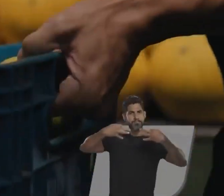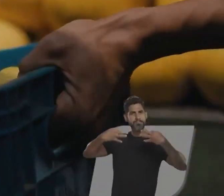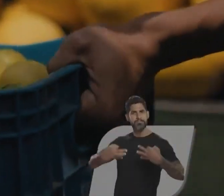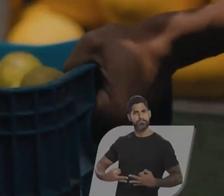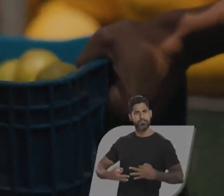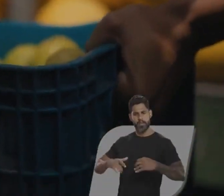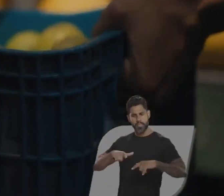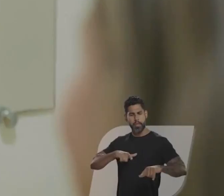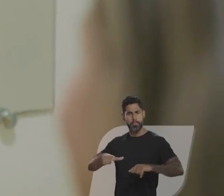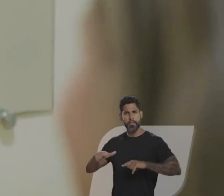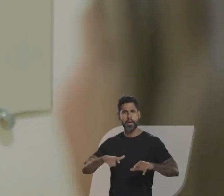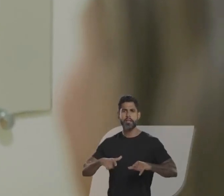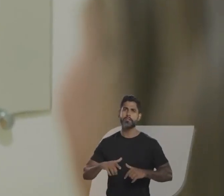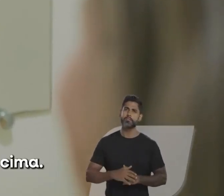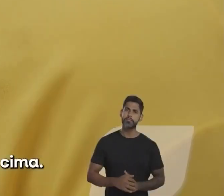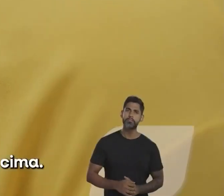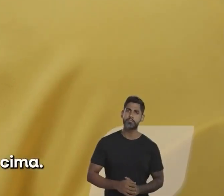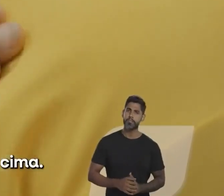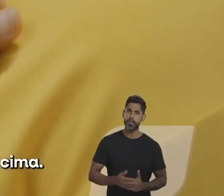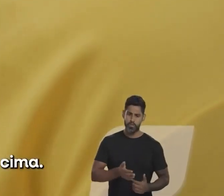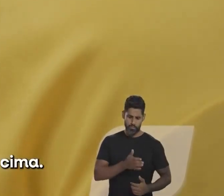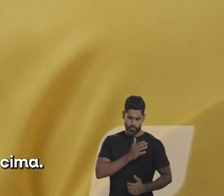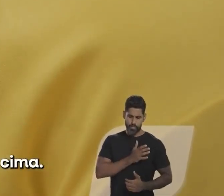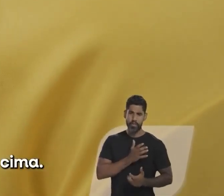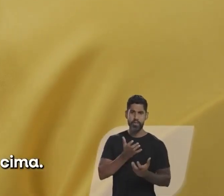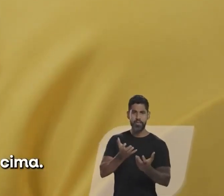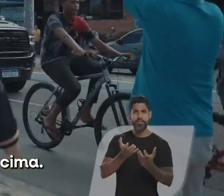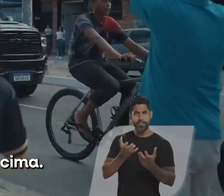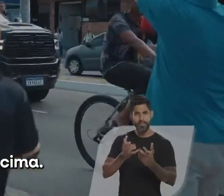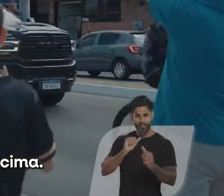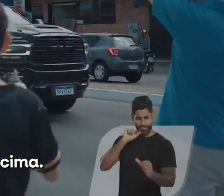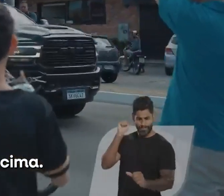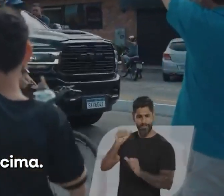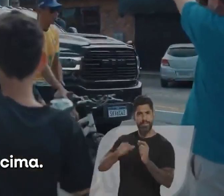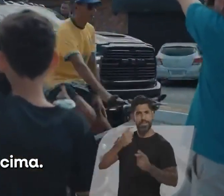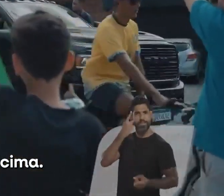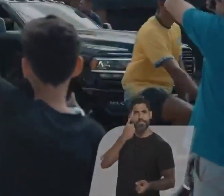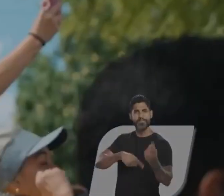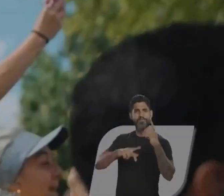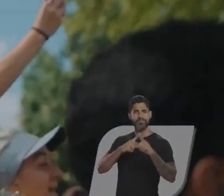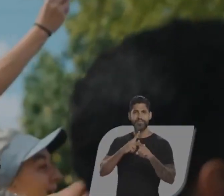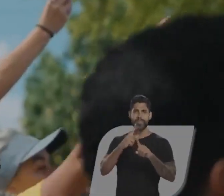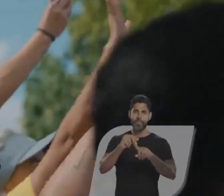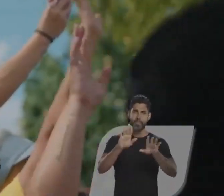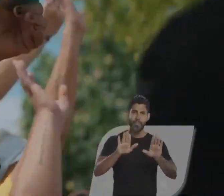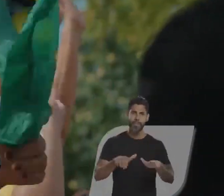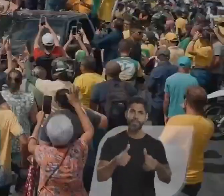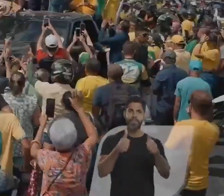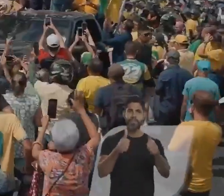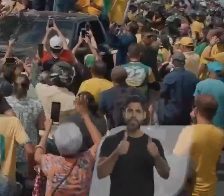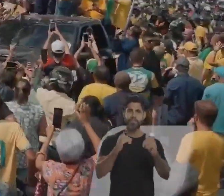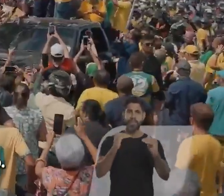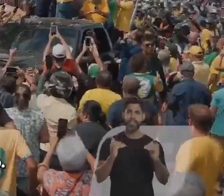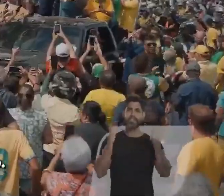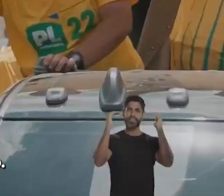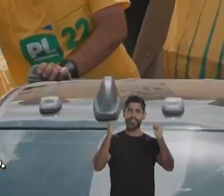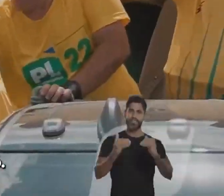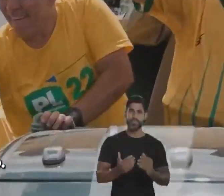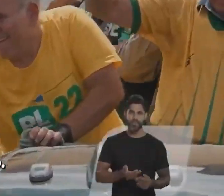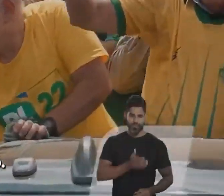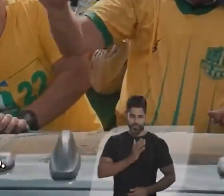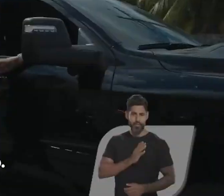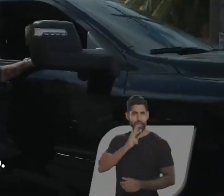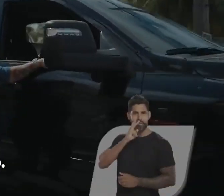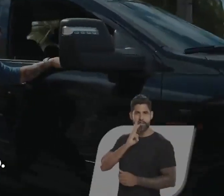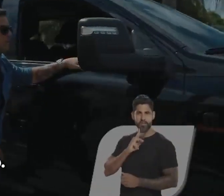trabalhadora. Nosso coração quer a virada para o bem, para cima. E olha, no coração de Queiroga bate